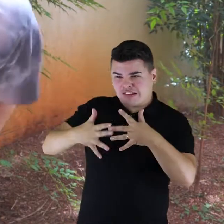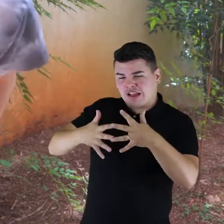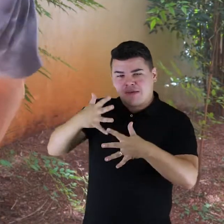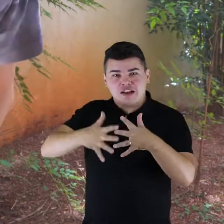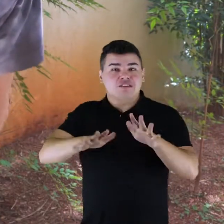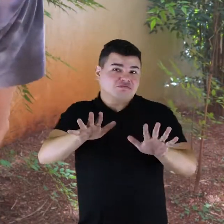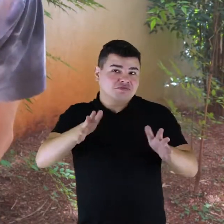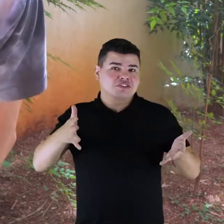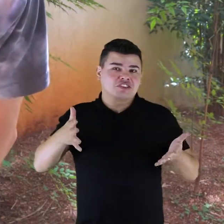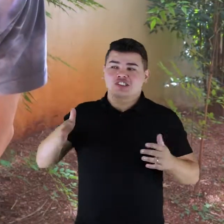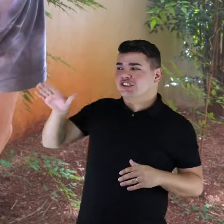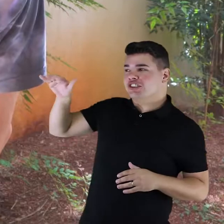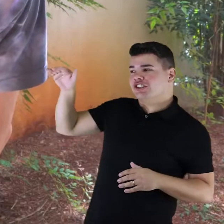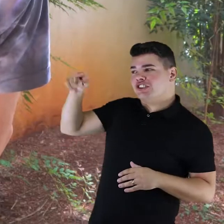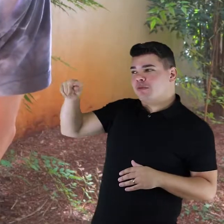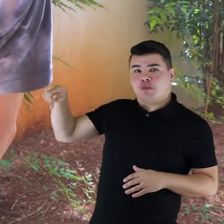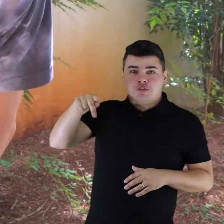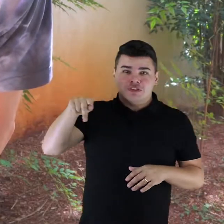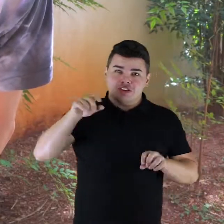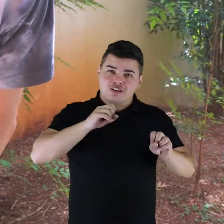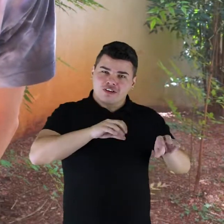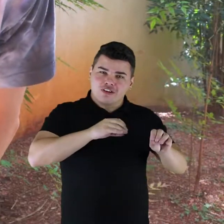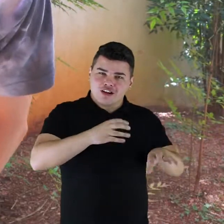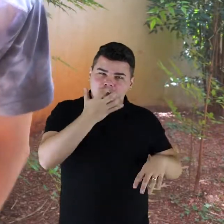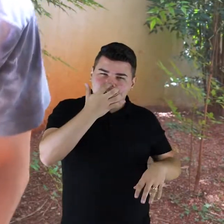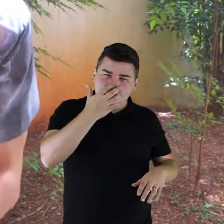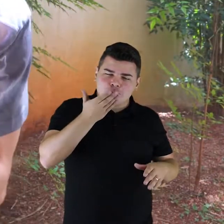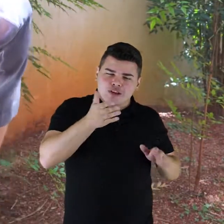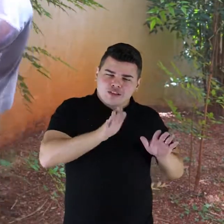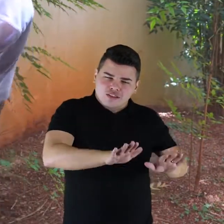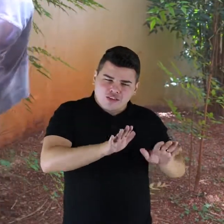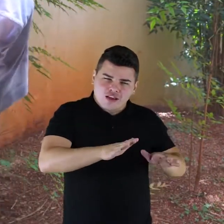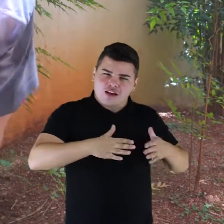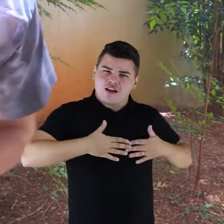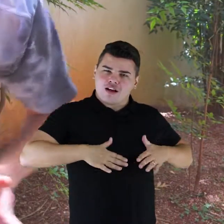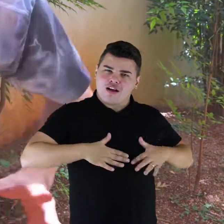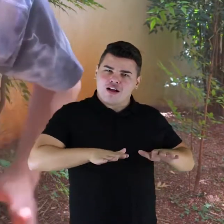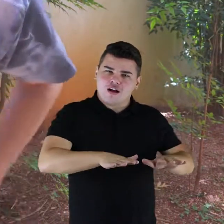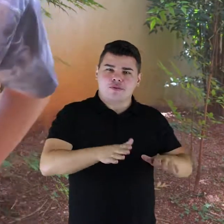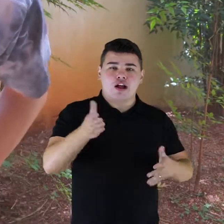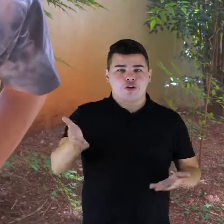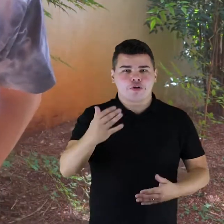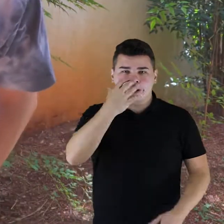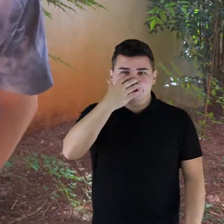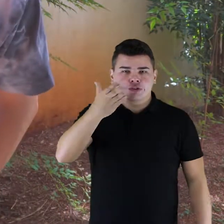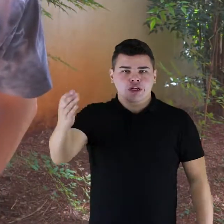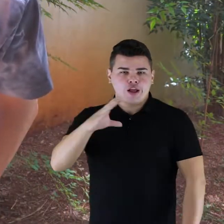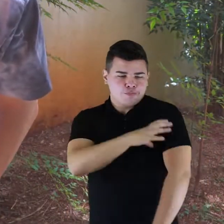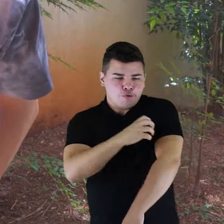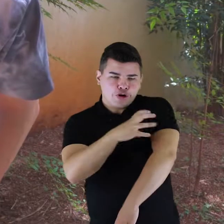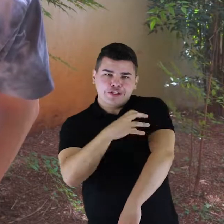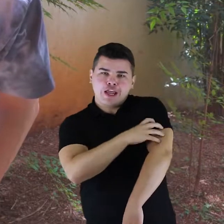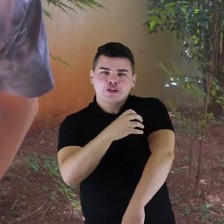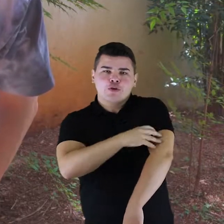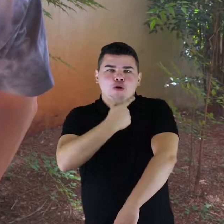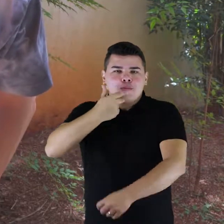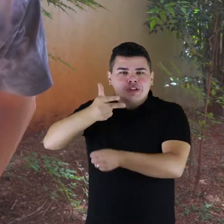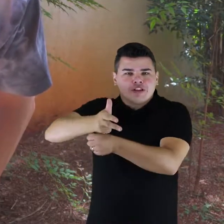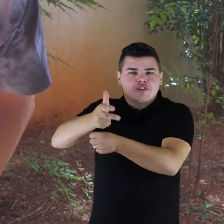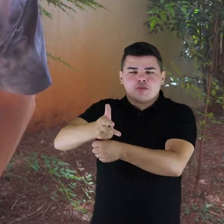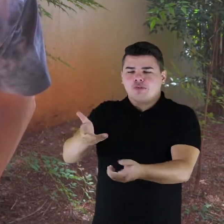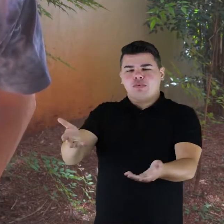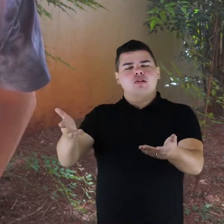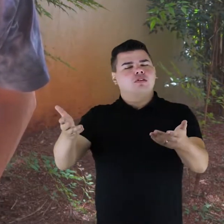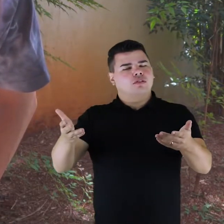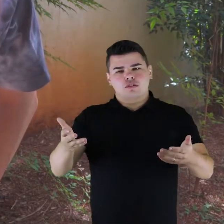bastante. Então a gente acabou contratando um adestrador pra tentar pelo menos acalmar um pouco. Ele tá arrancando o braço do